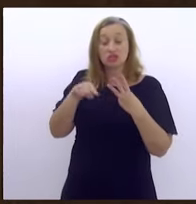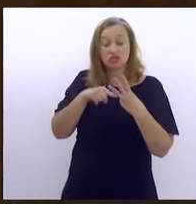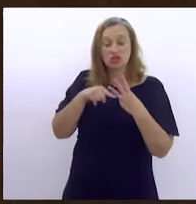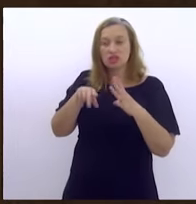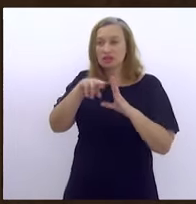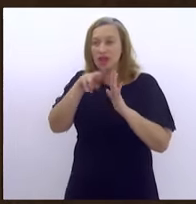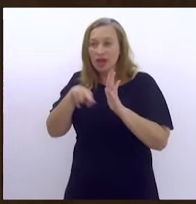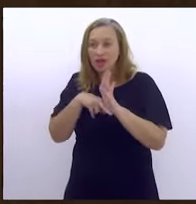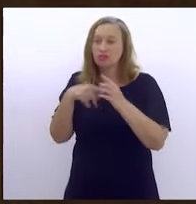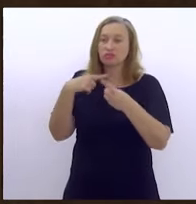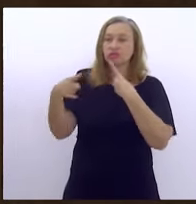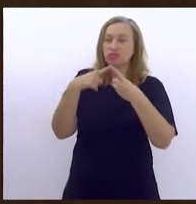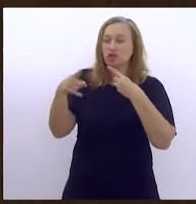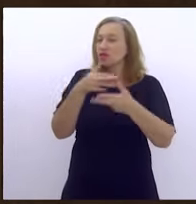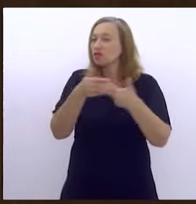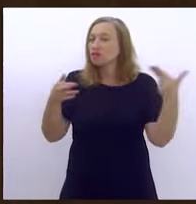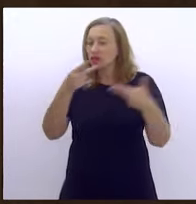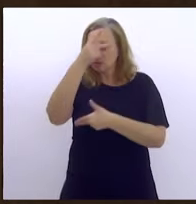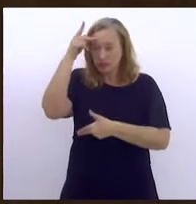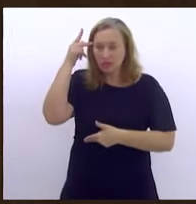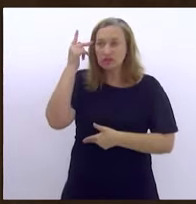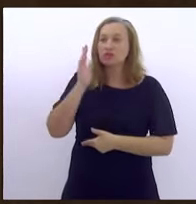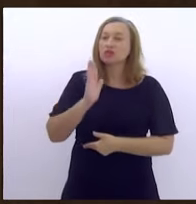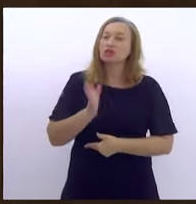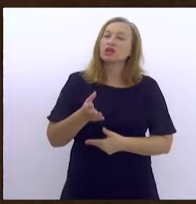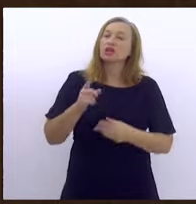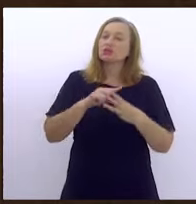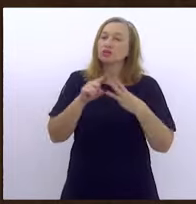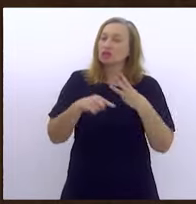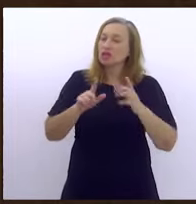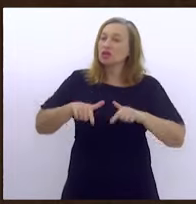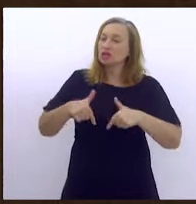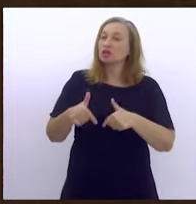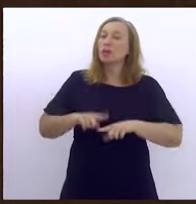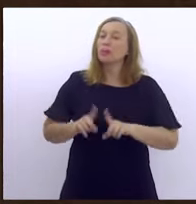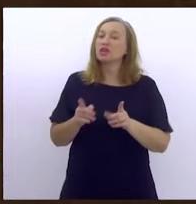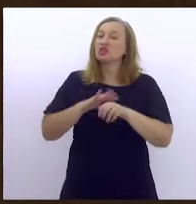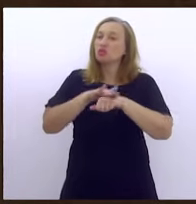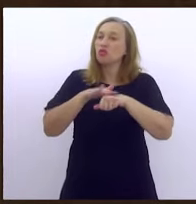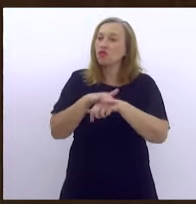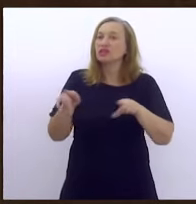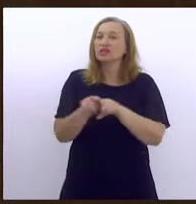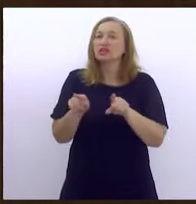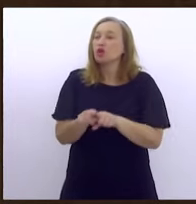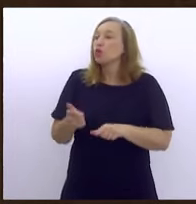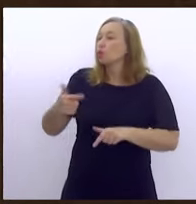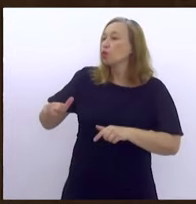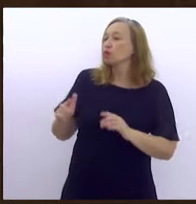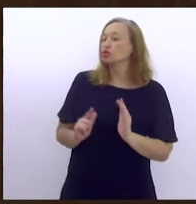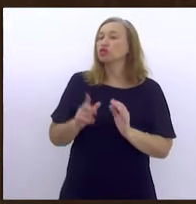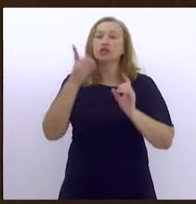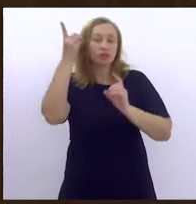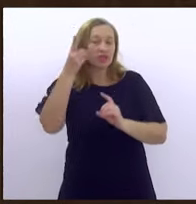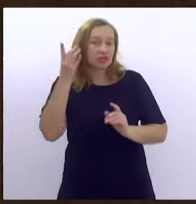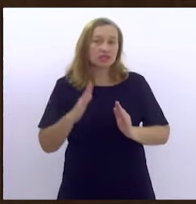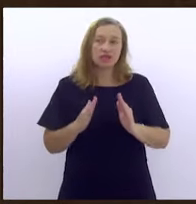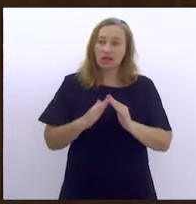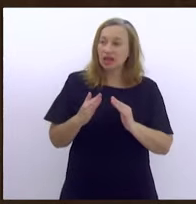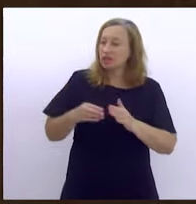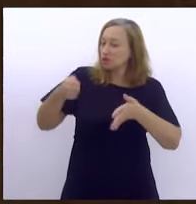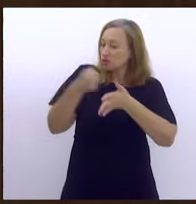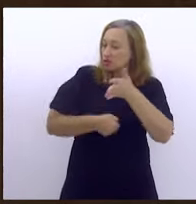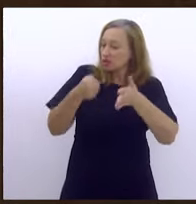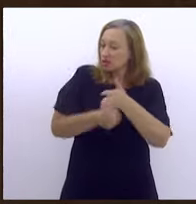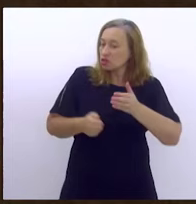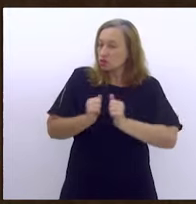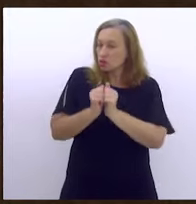foi dialogado com muita gente, né, nós estamos com essas três ações, mas a gente conversa também com os outros deputados aqui da casa que estão nessa batalha.